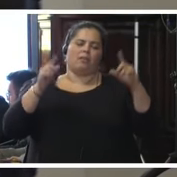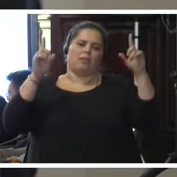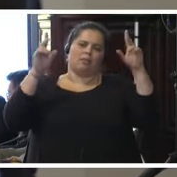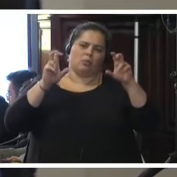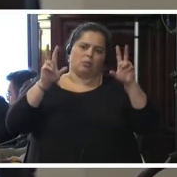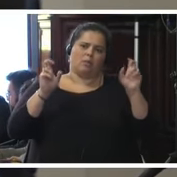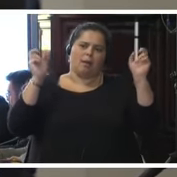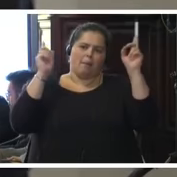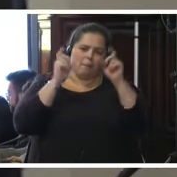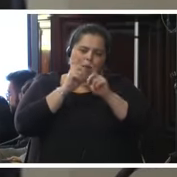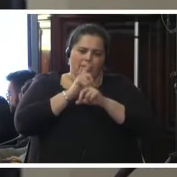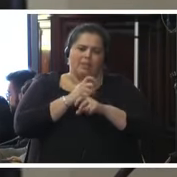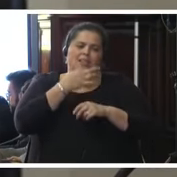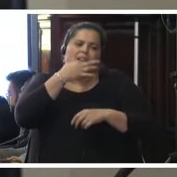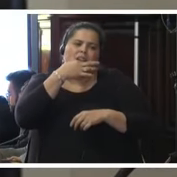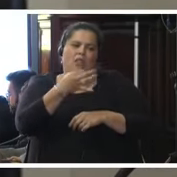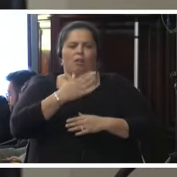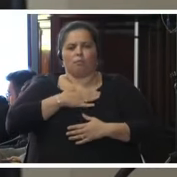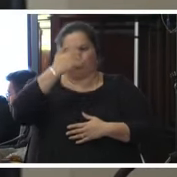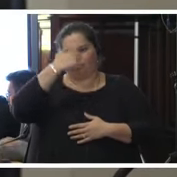termos pessoais, antes de ser